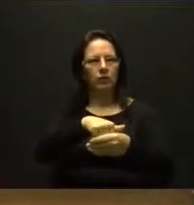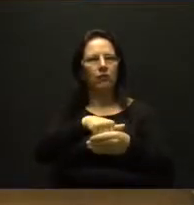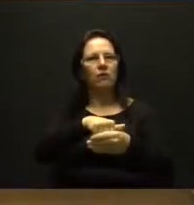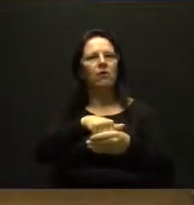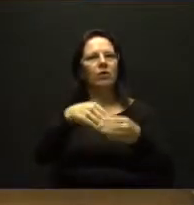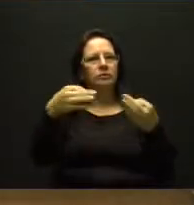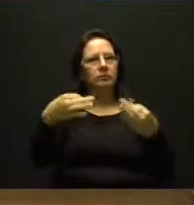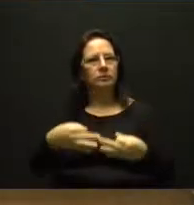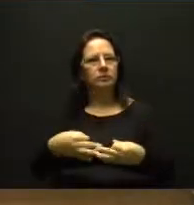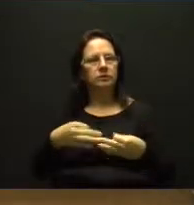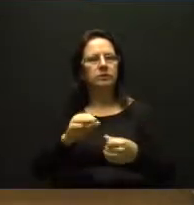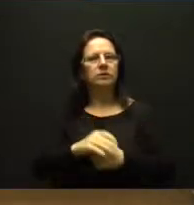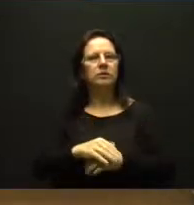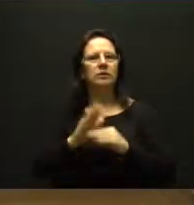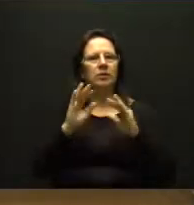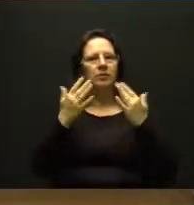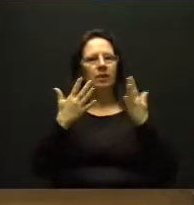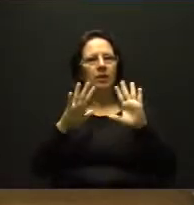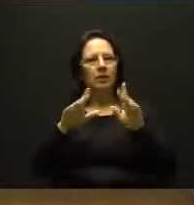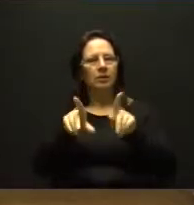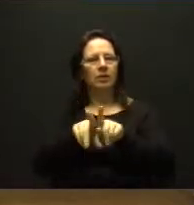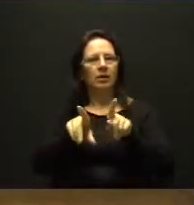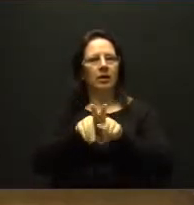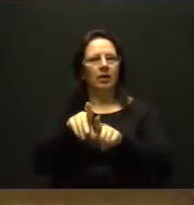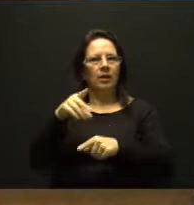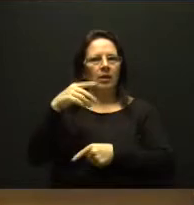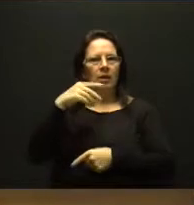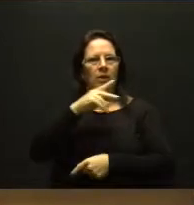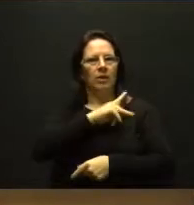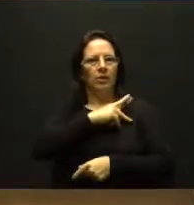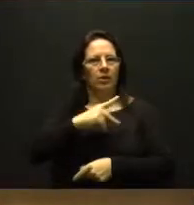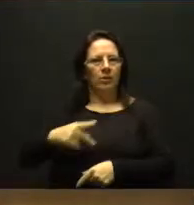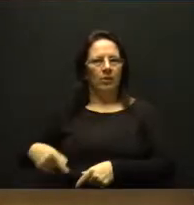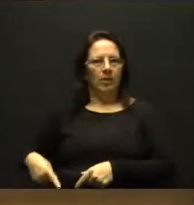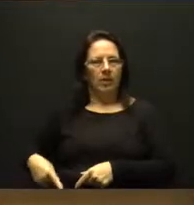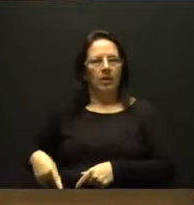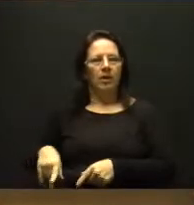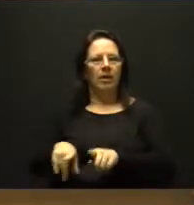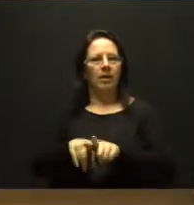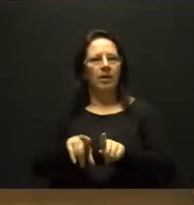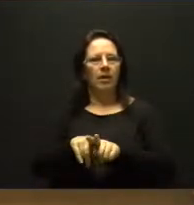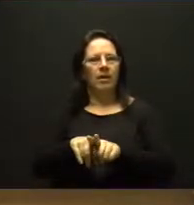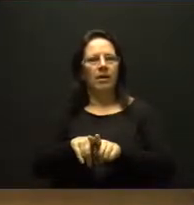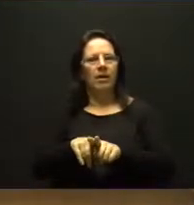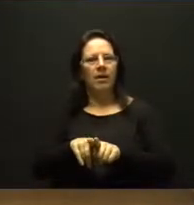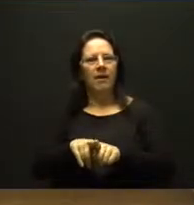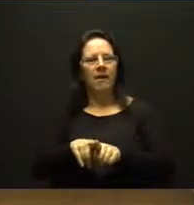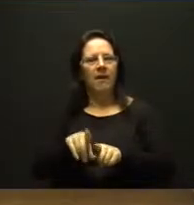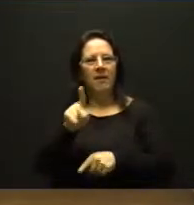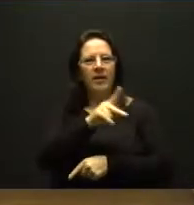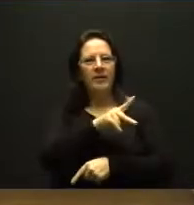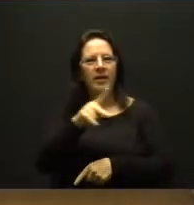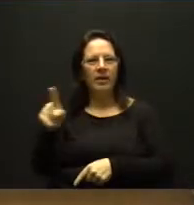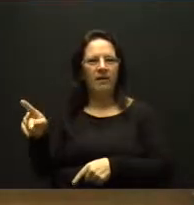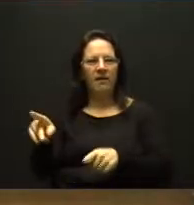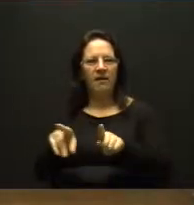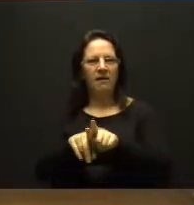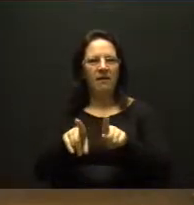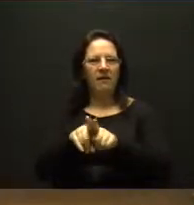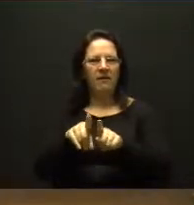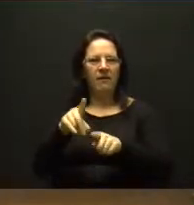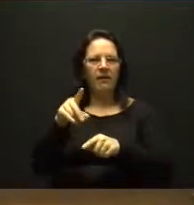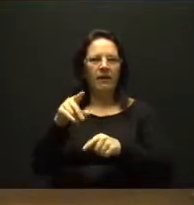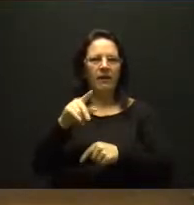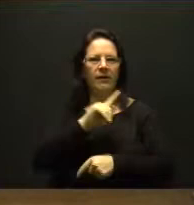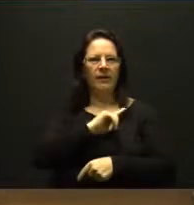voa parabenizo também o presidente dessa casa por ter pedido que o governo do vereador de mário tomar essas